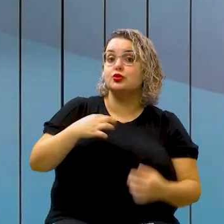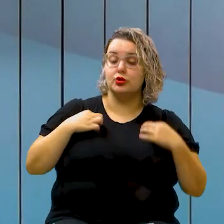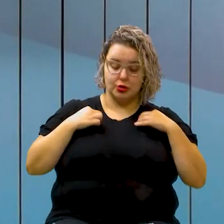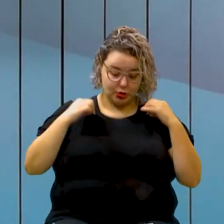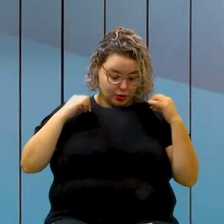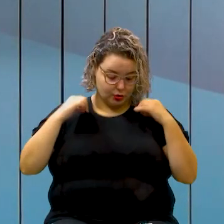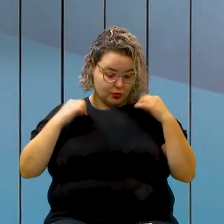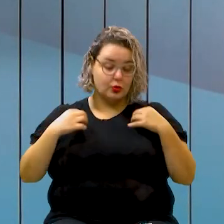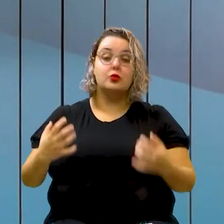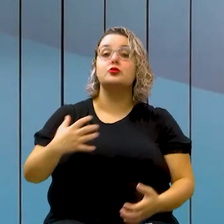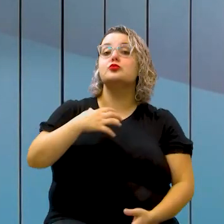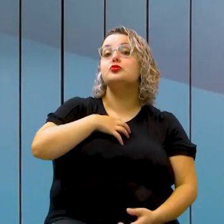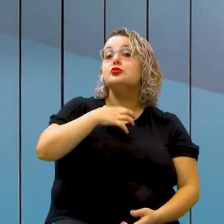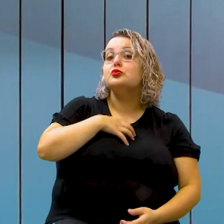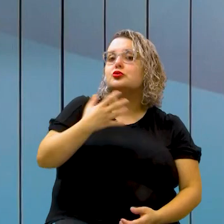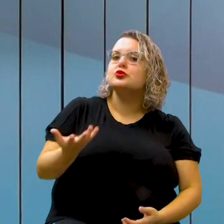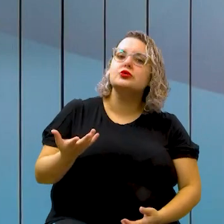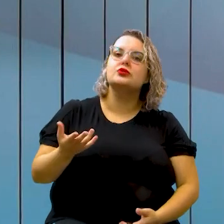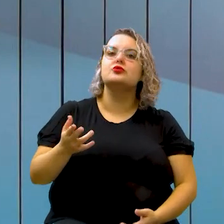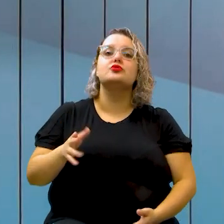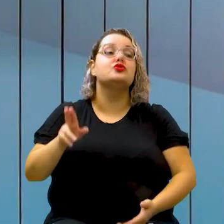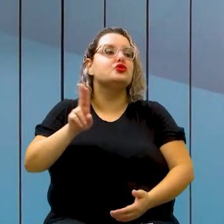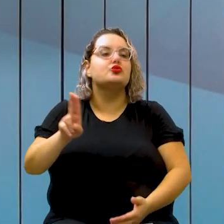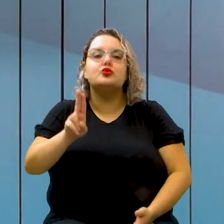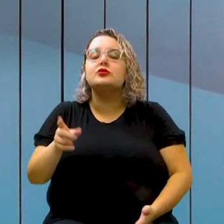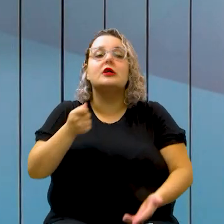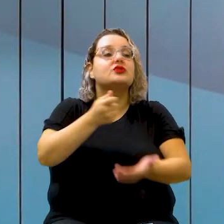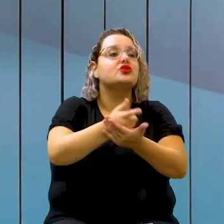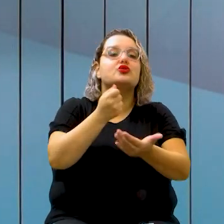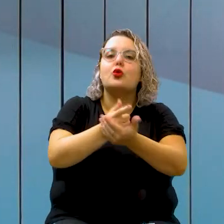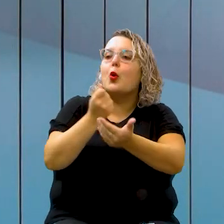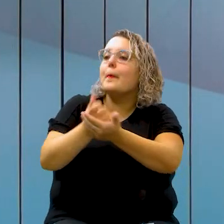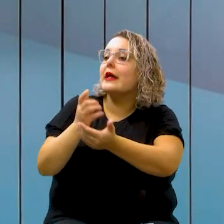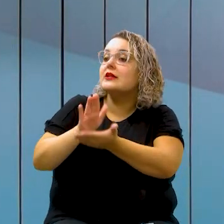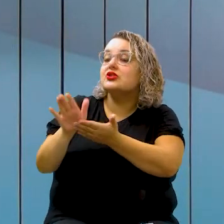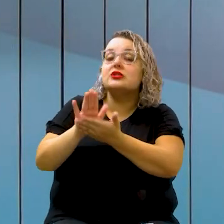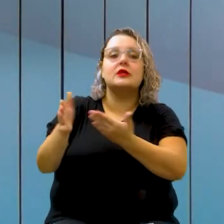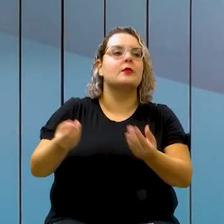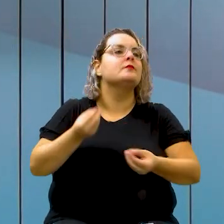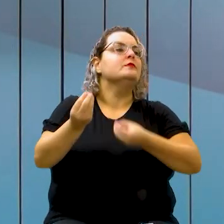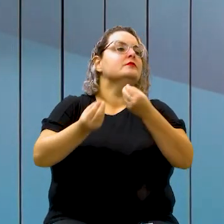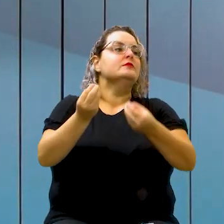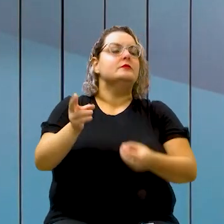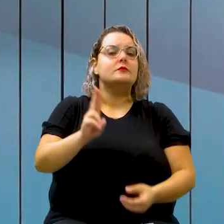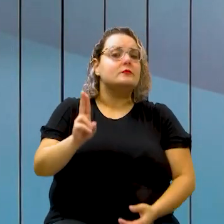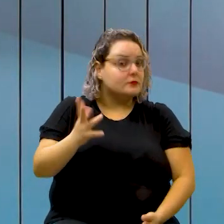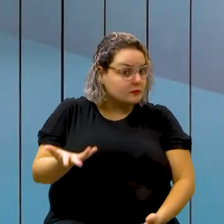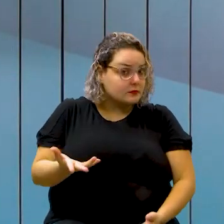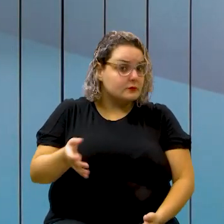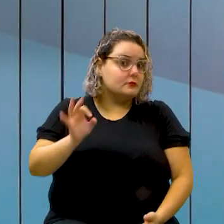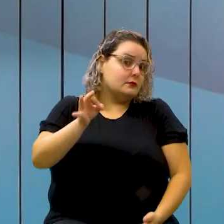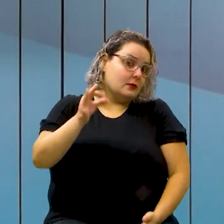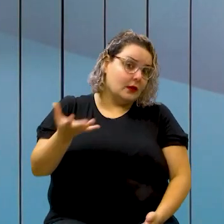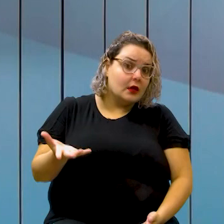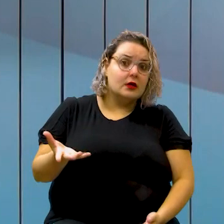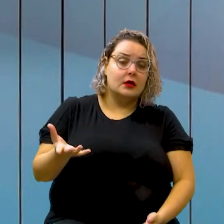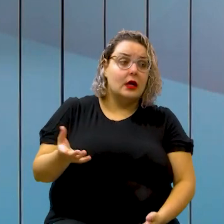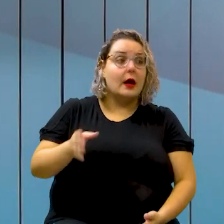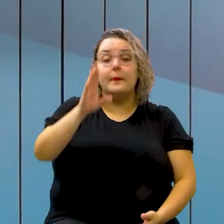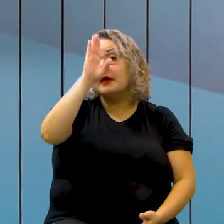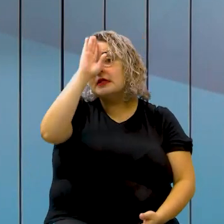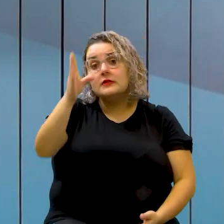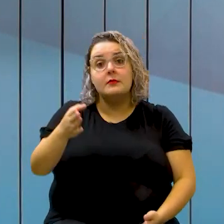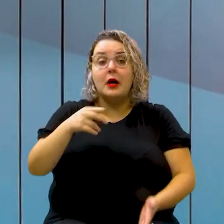Como a gente se veste, a forma de consumir, de comprar as coisas. Como implementar? Porque essa certamente